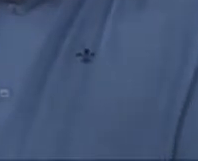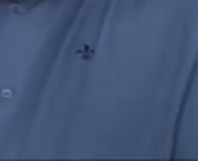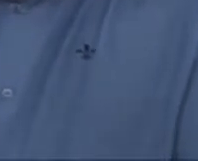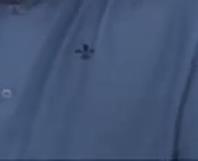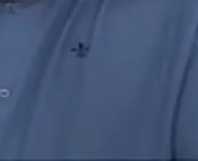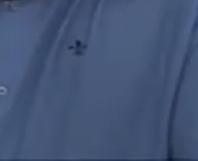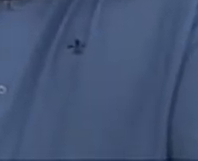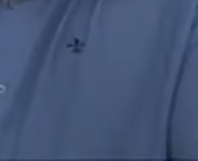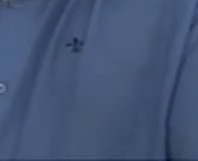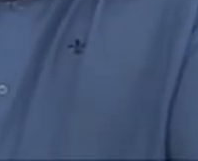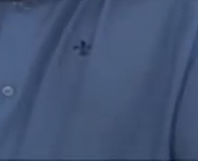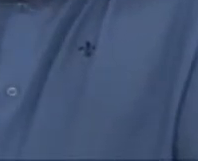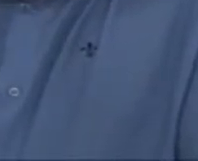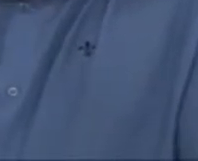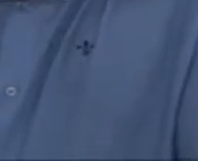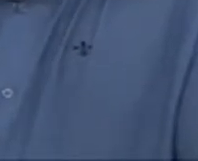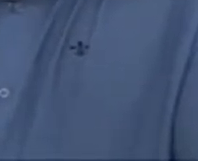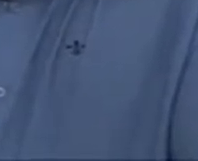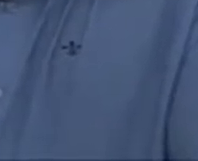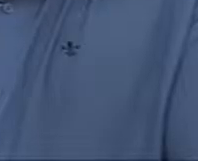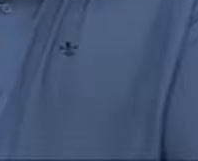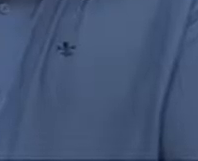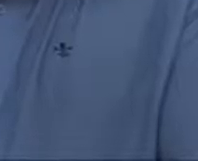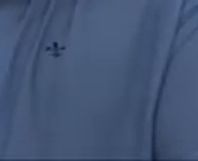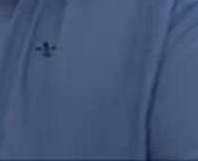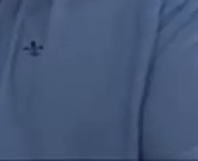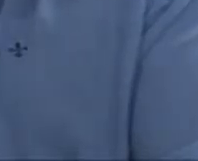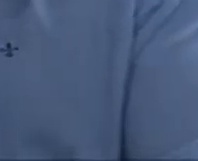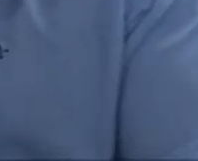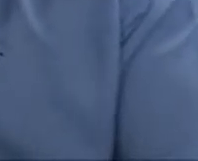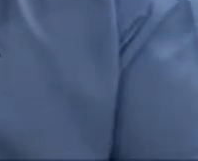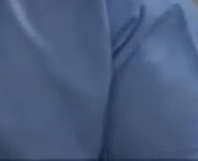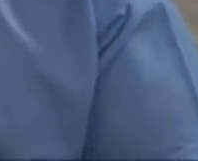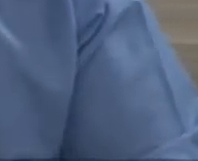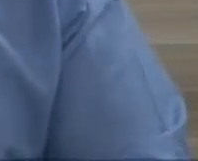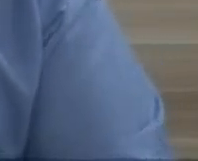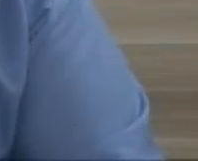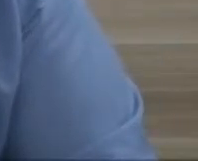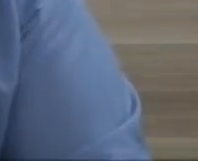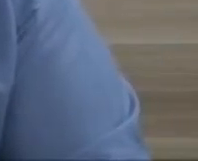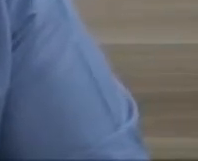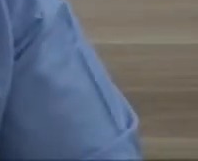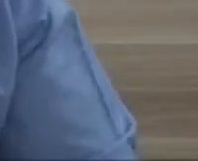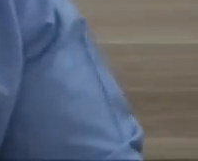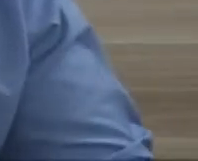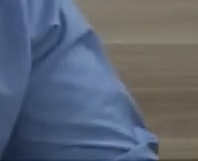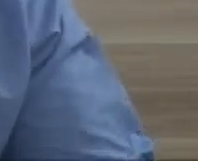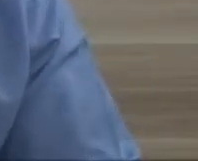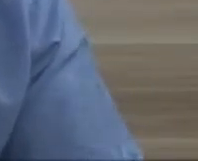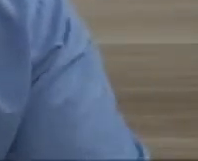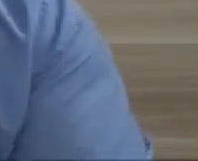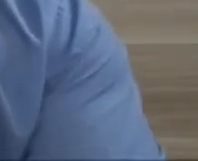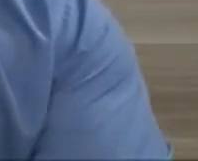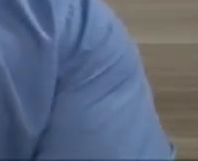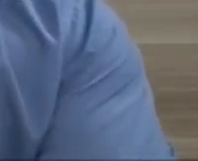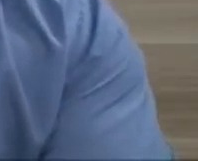ele tinha 6 emendas. Eu peguei essas 6 emendas, fiz uma análise junto com a minha